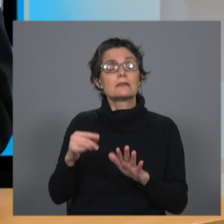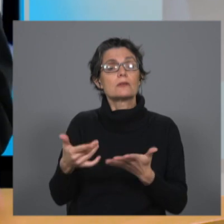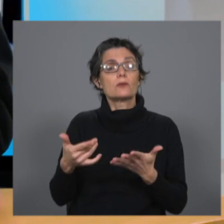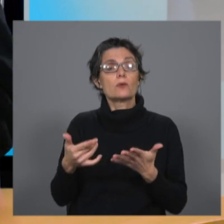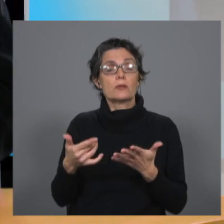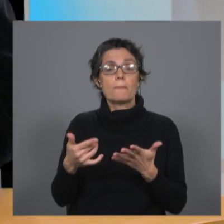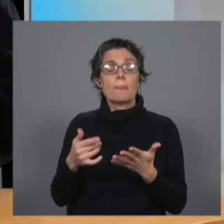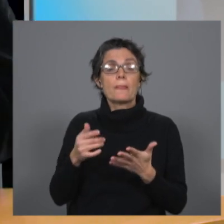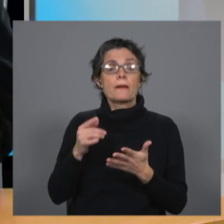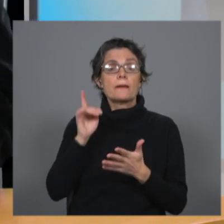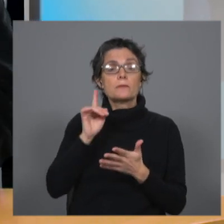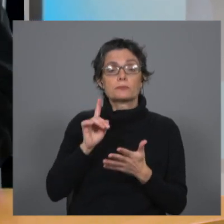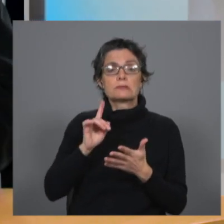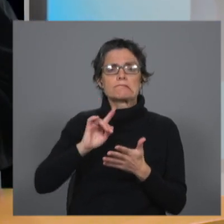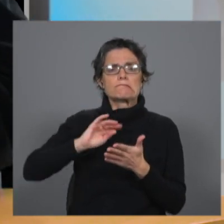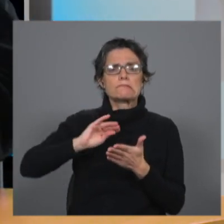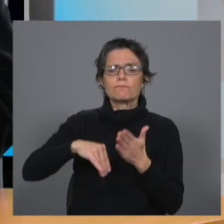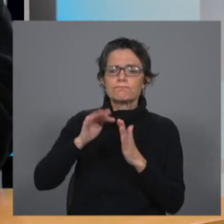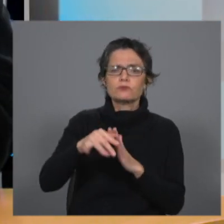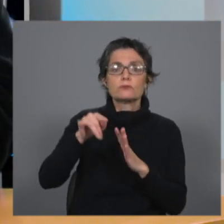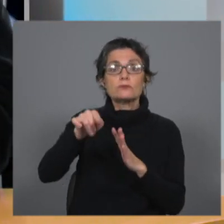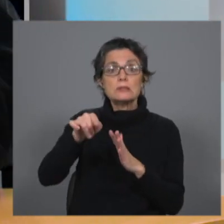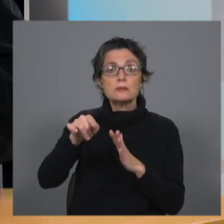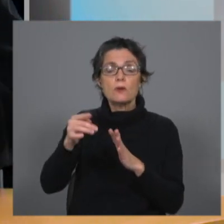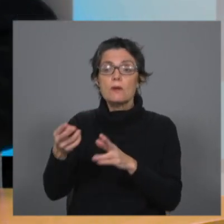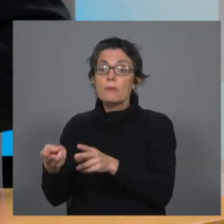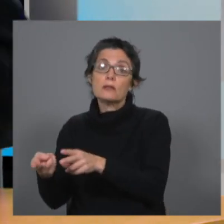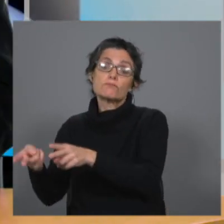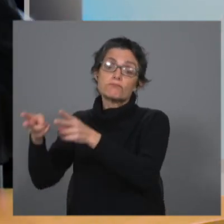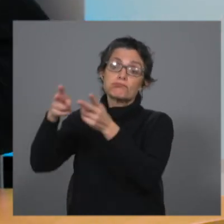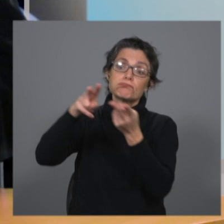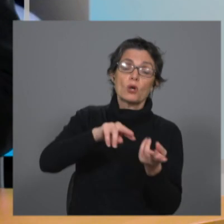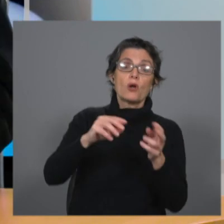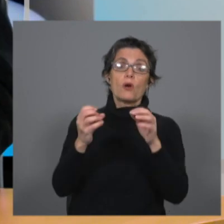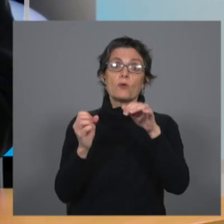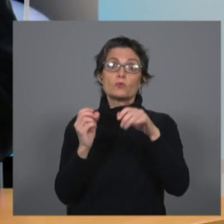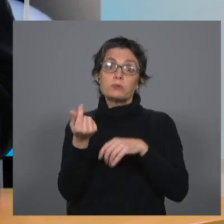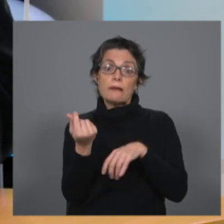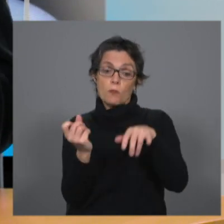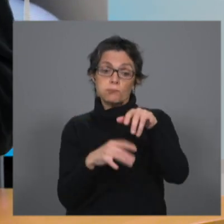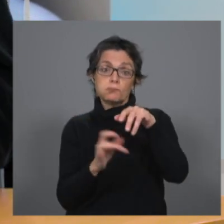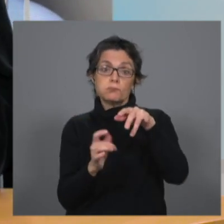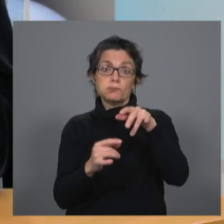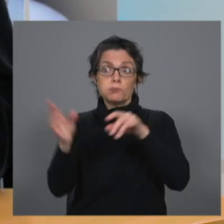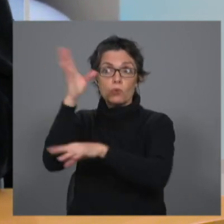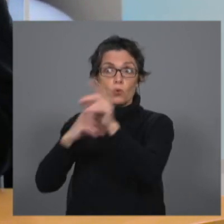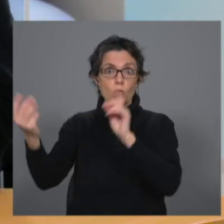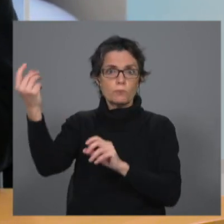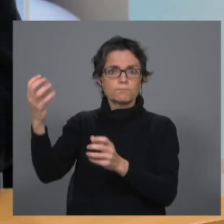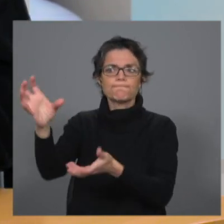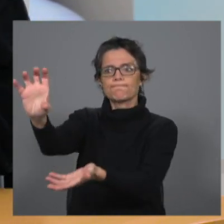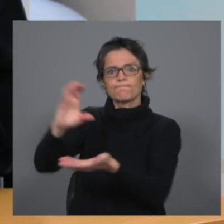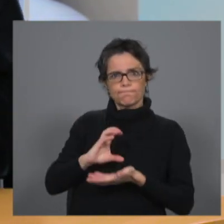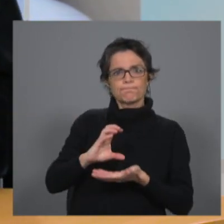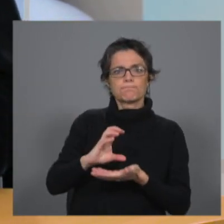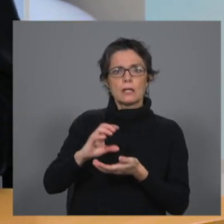o dinheiro dos fundos europeus chegue aos diversos Estados-membros para começar a ajudar à recuperação, a tal dita bazuca europeia.